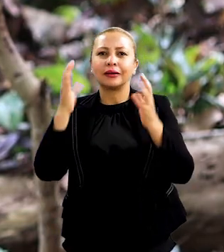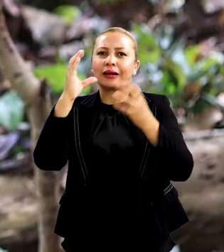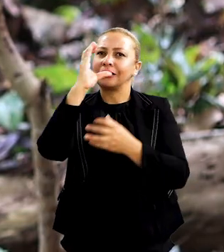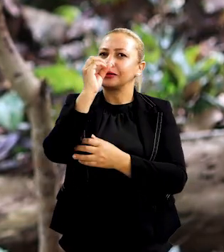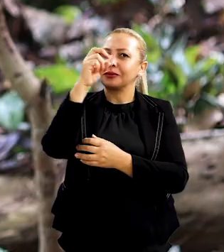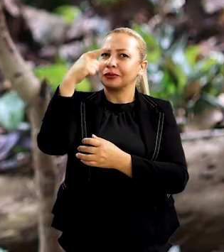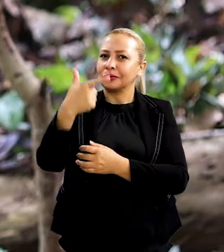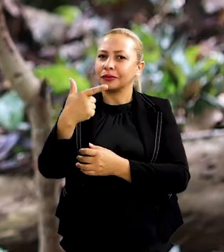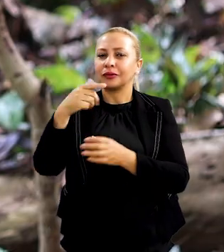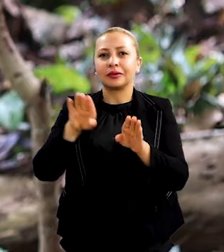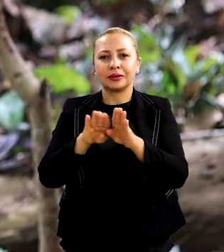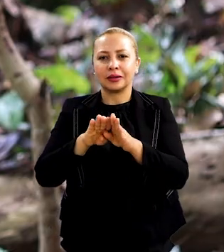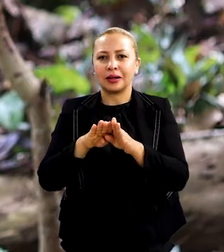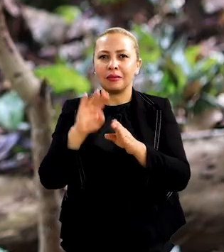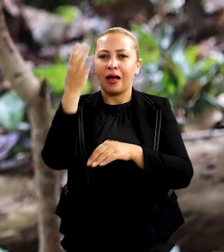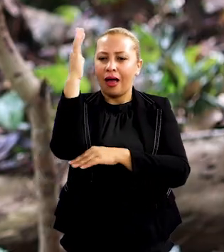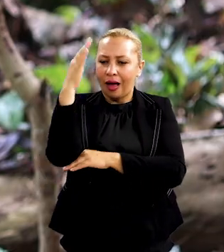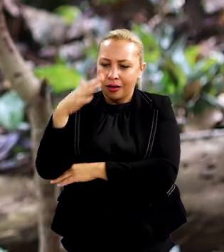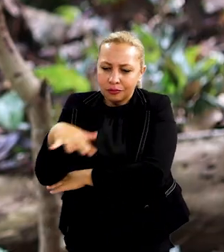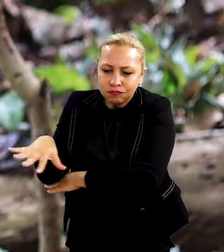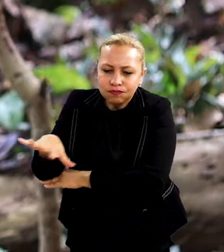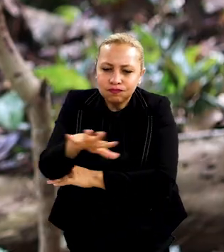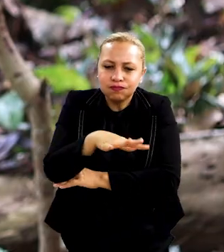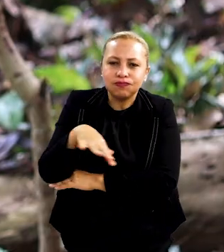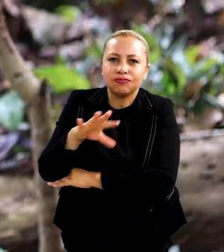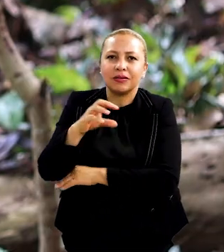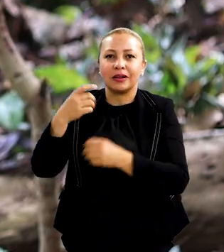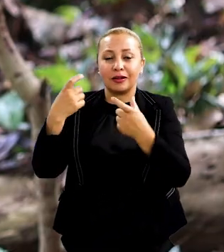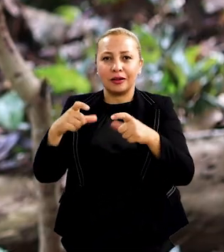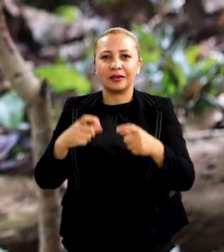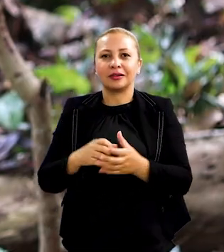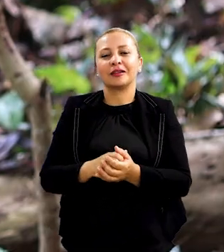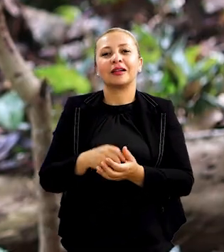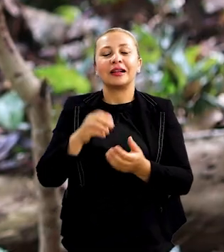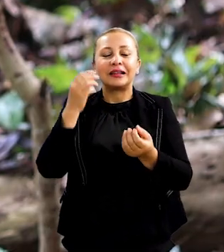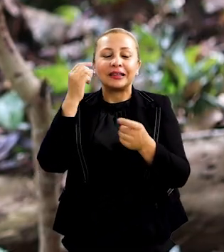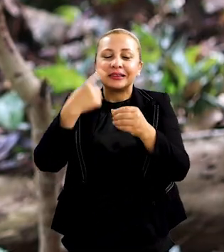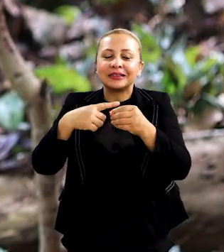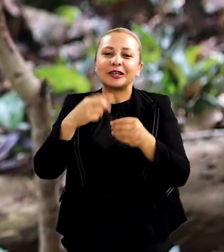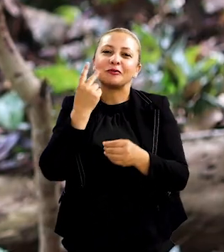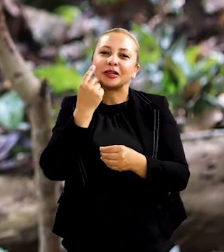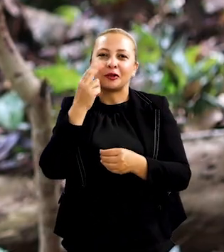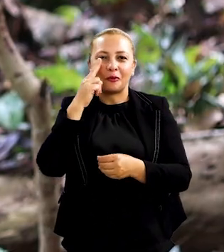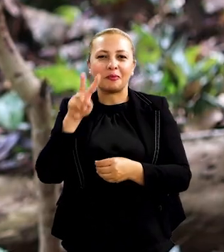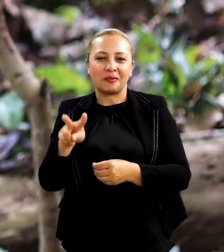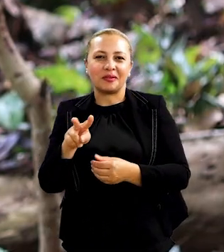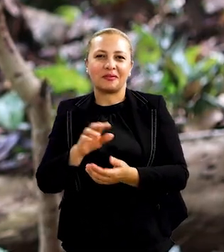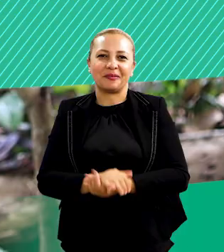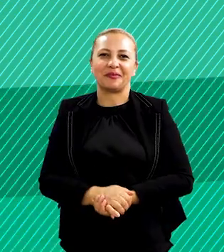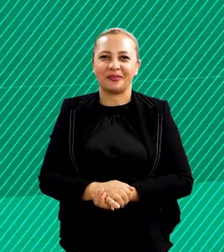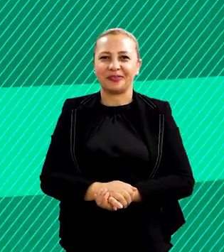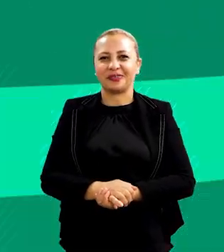em diferentes áreas de um manguezal localizado na região metropolitana de Fortaleza. Vamos conferir.